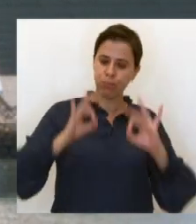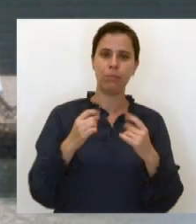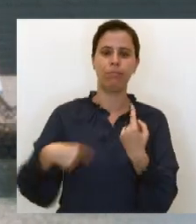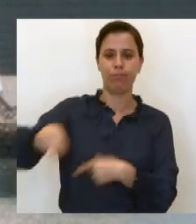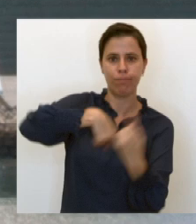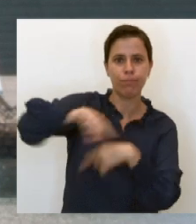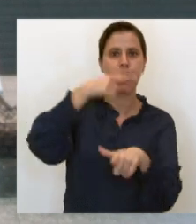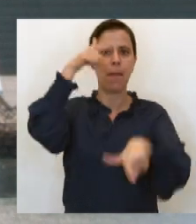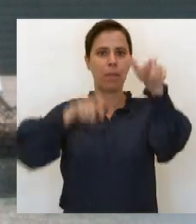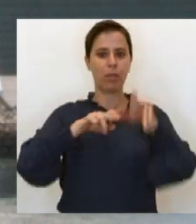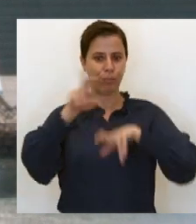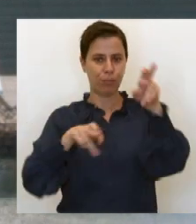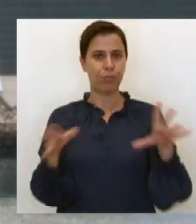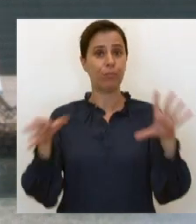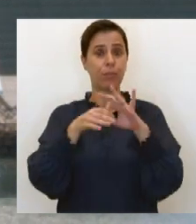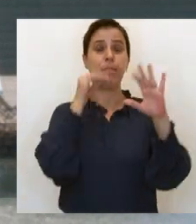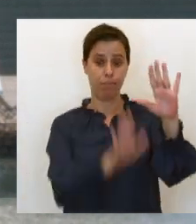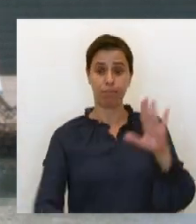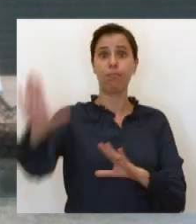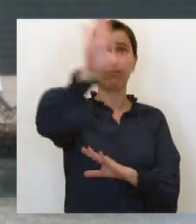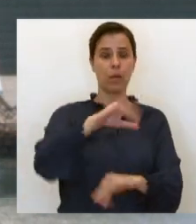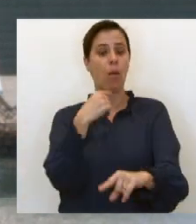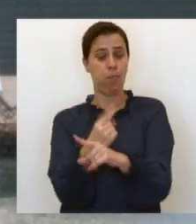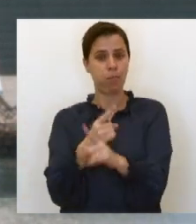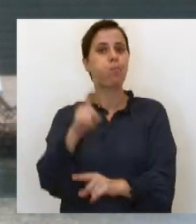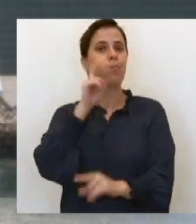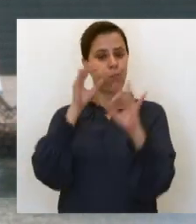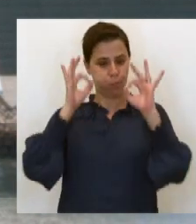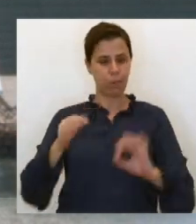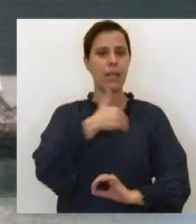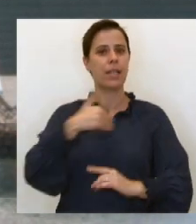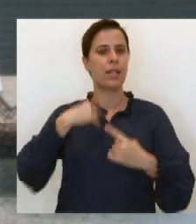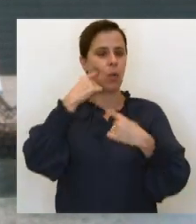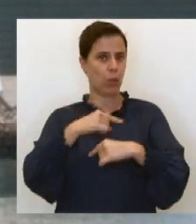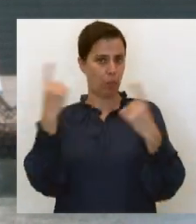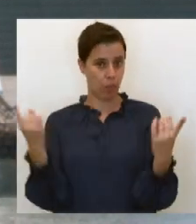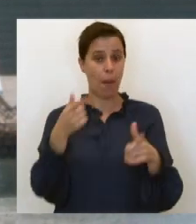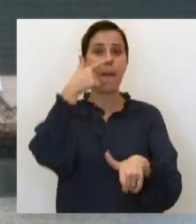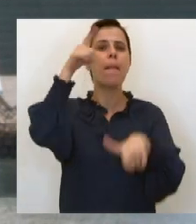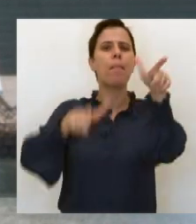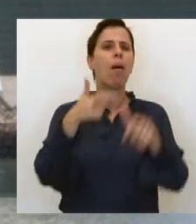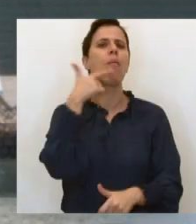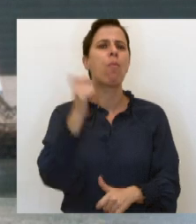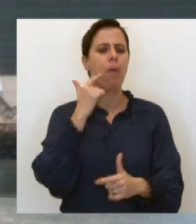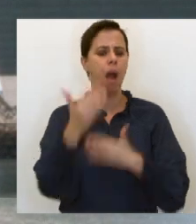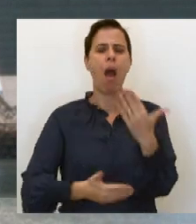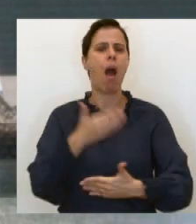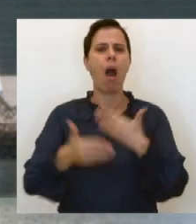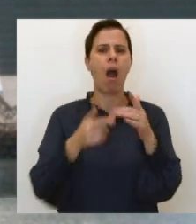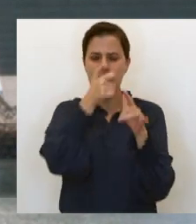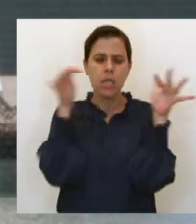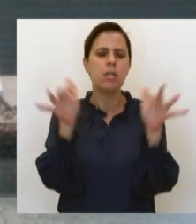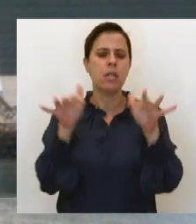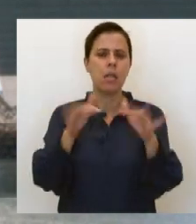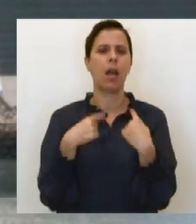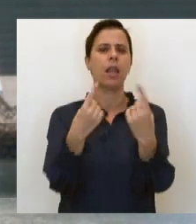a mobilidade das populações e a ligação do território e também para assegurar saúde pública. As pessoas não podem continuar